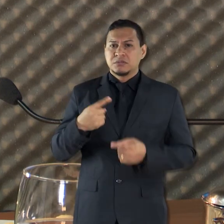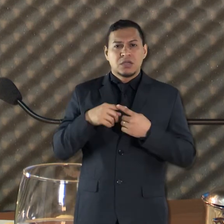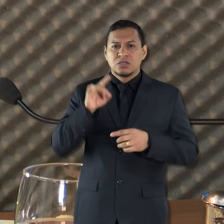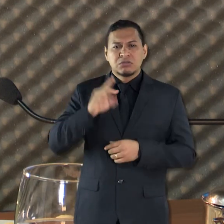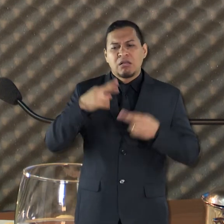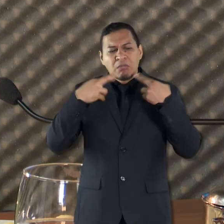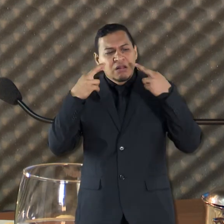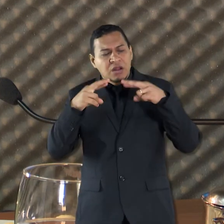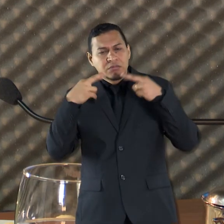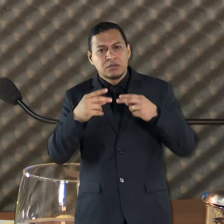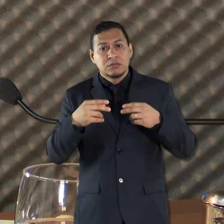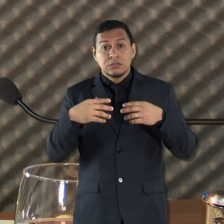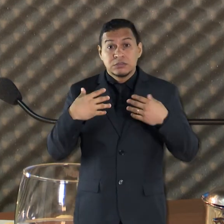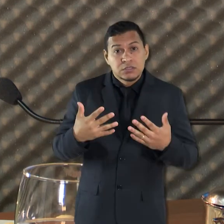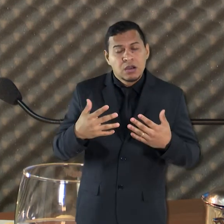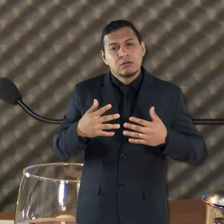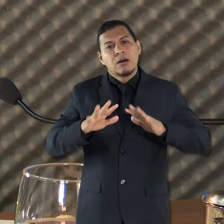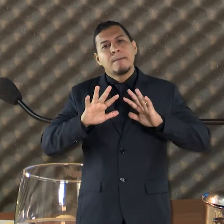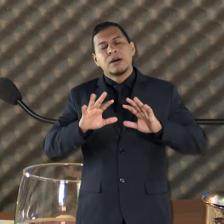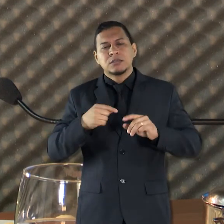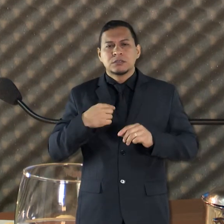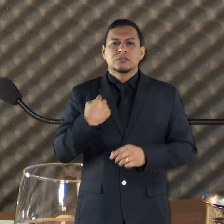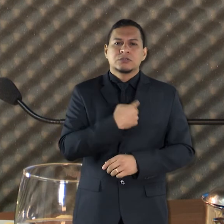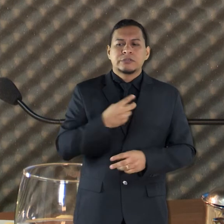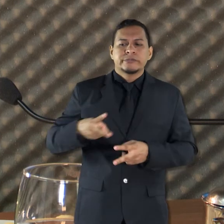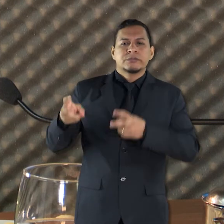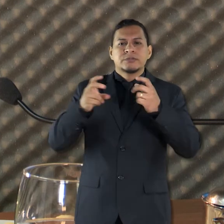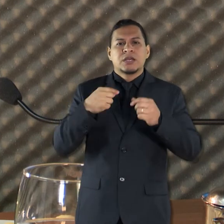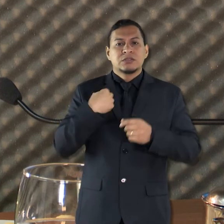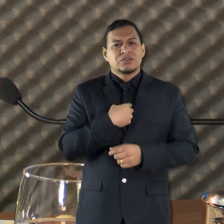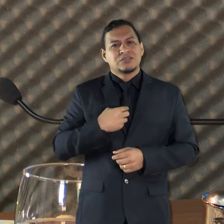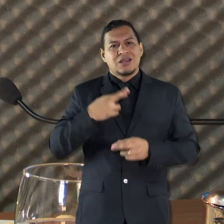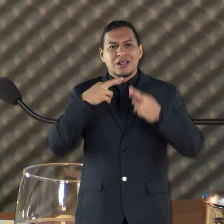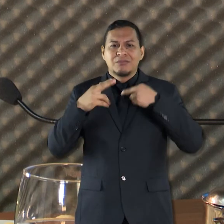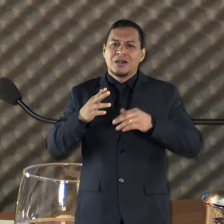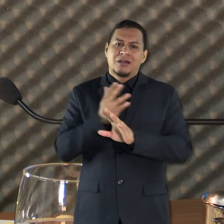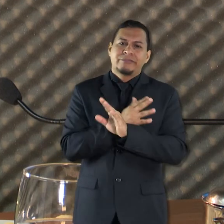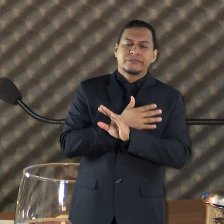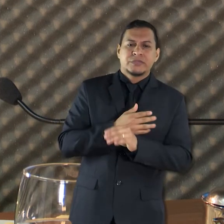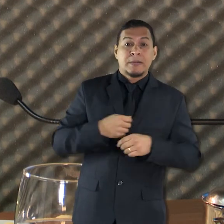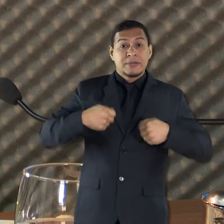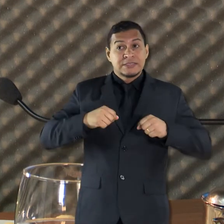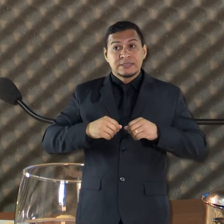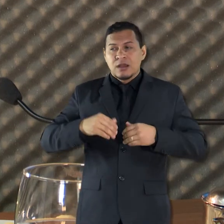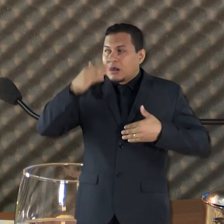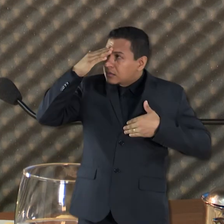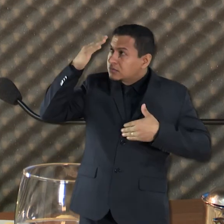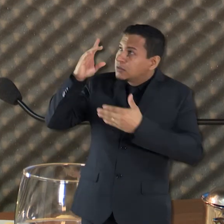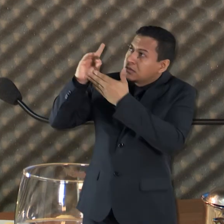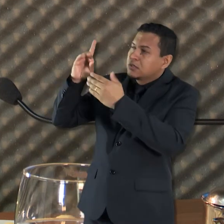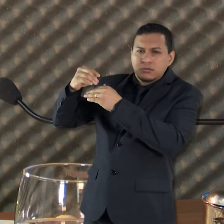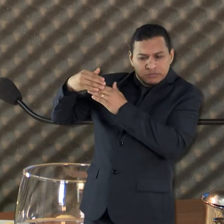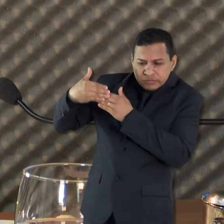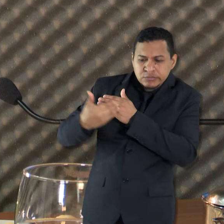melhor, podia ter só isso, o que a gente aquilo. escuta. Pois é, mas às vezes, se a gente olhar mesmo, nós estamos reclamando de barriga cheia. Tem que agradecer a Deus